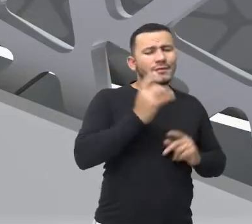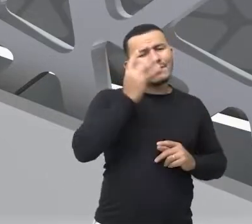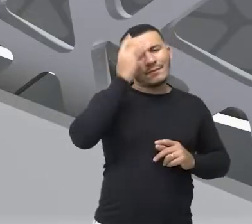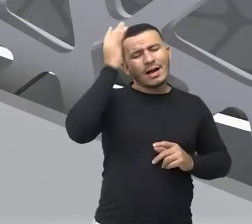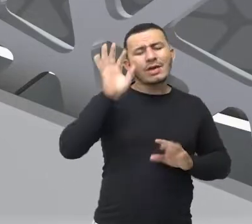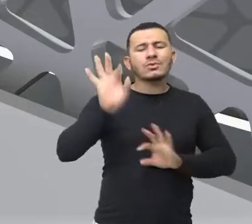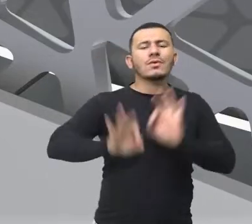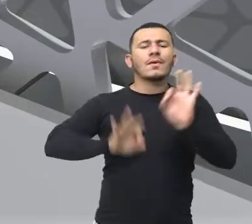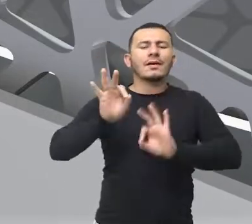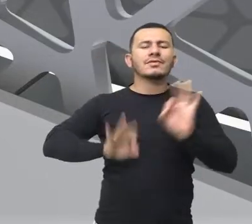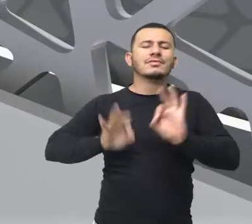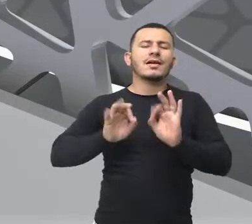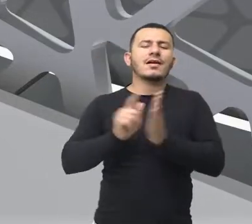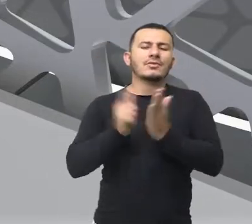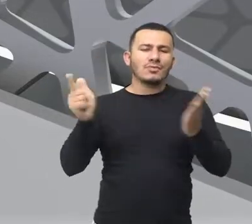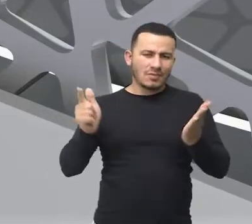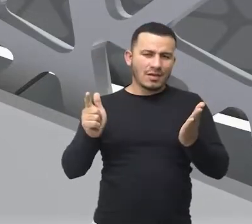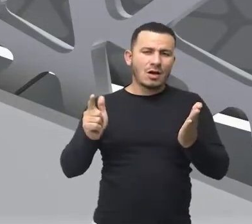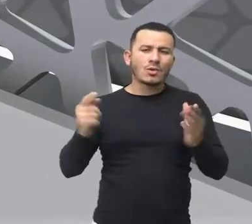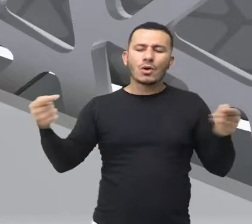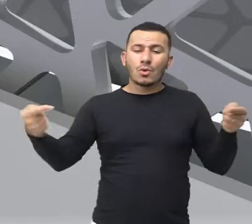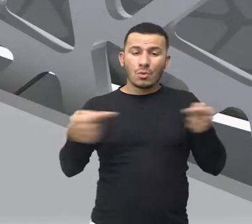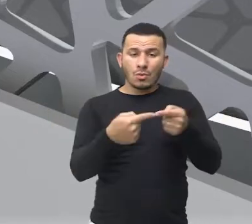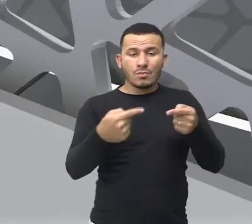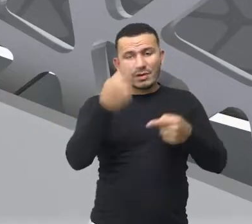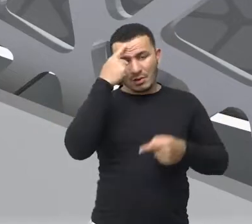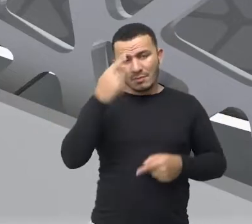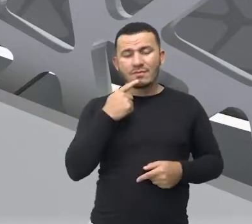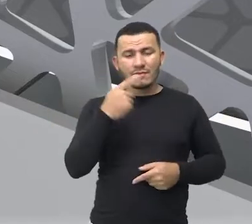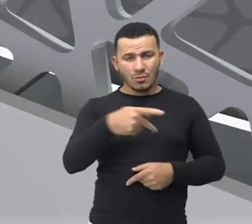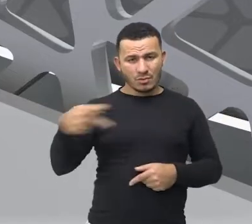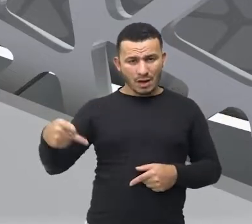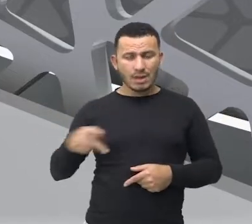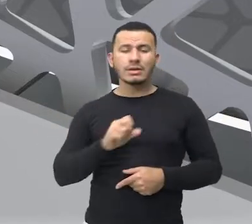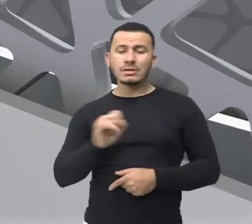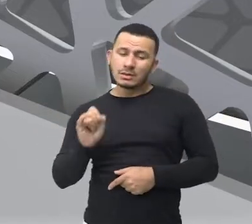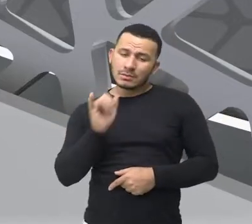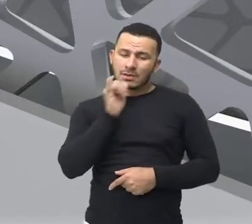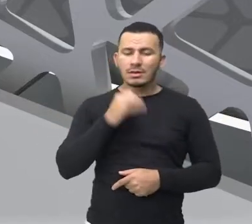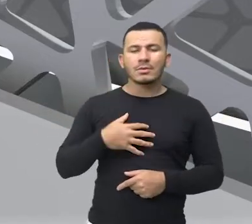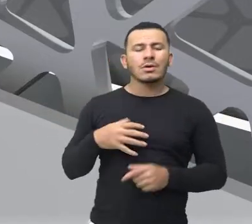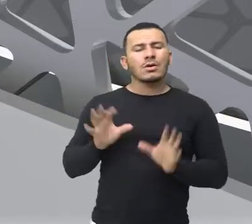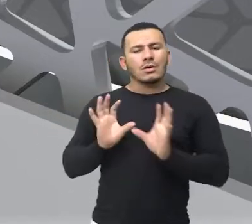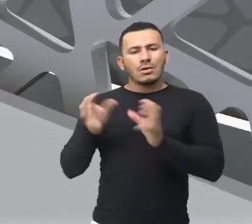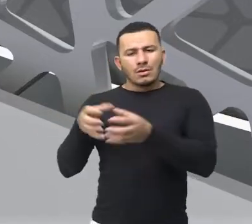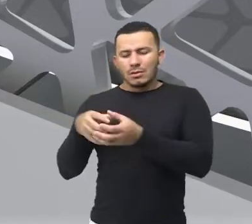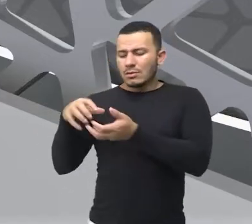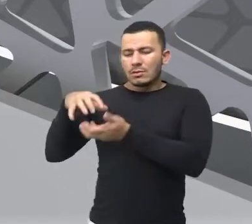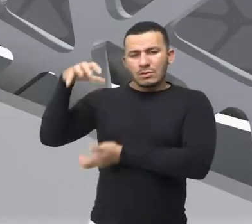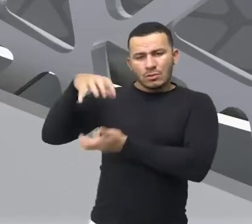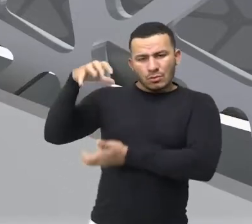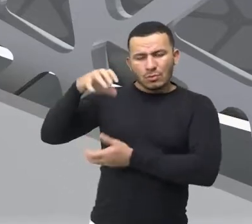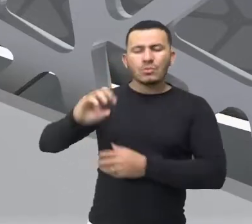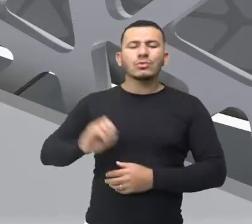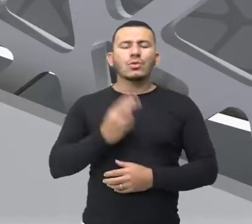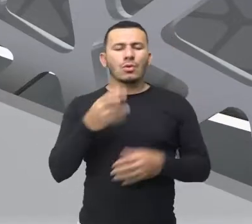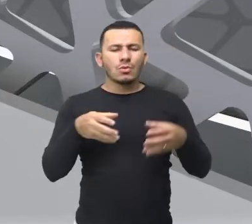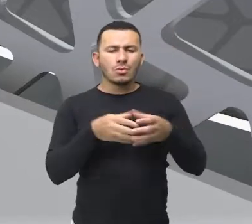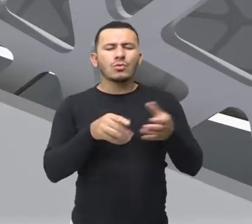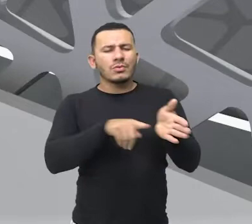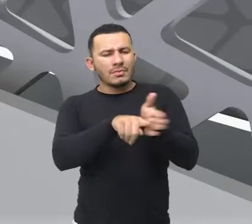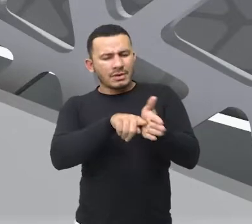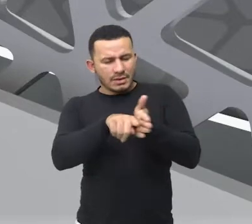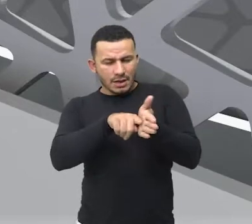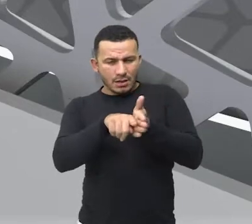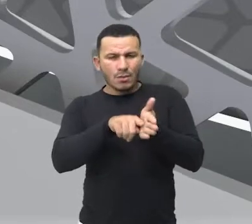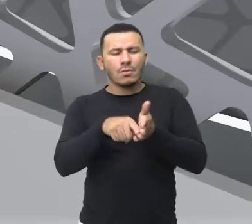interesse daquele leitor, certo? Então, se é um público adulto, um grupo de pesquisadores, percebam que